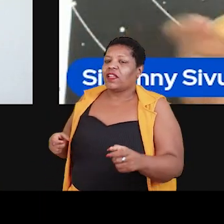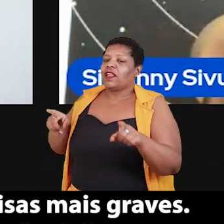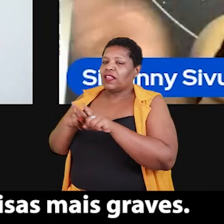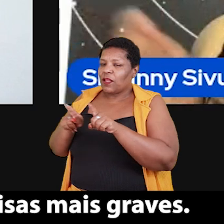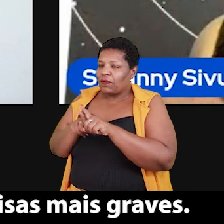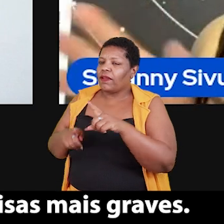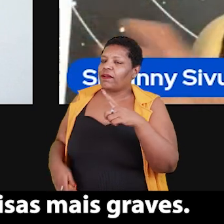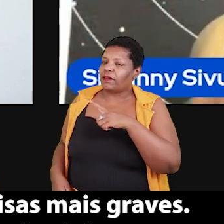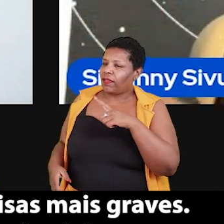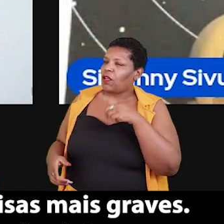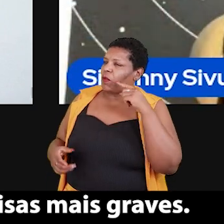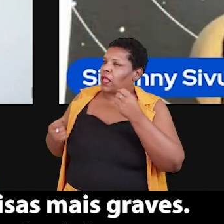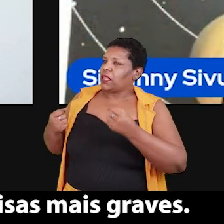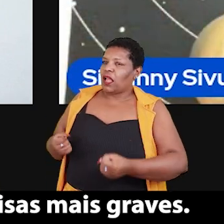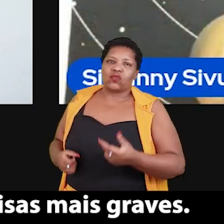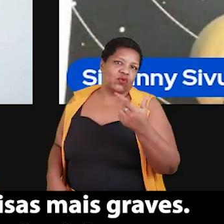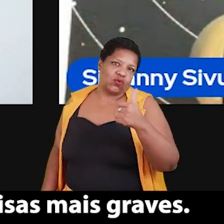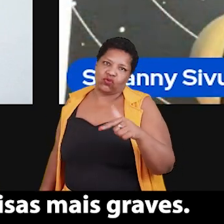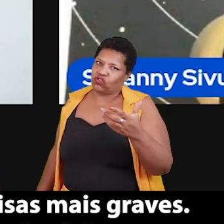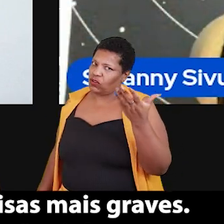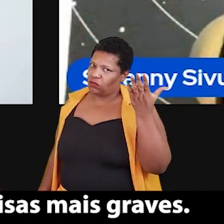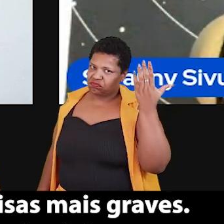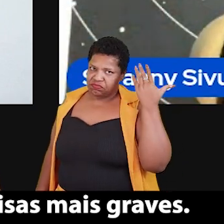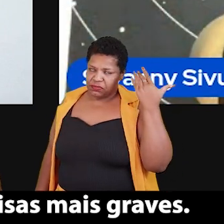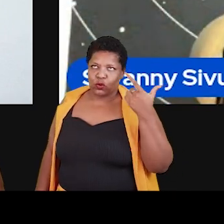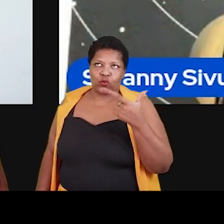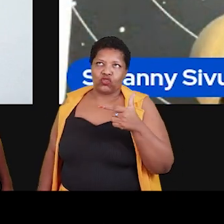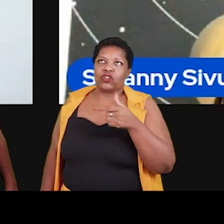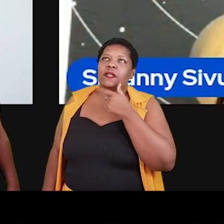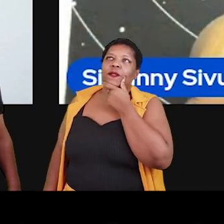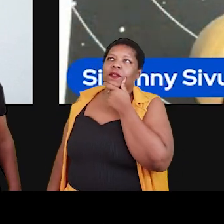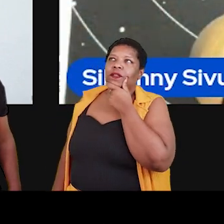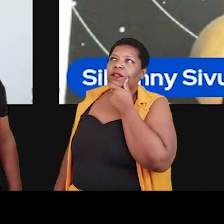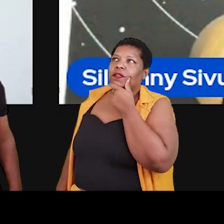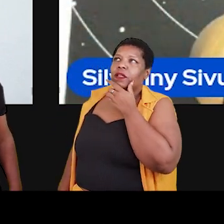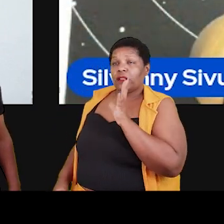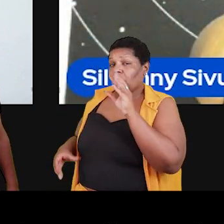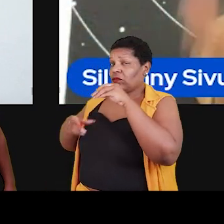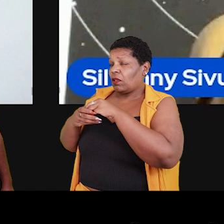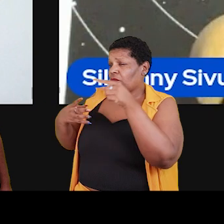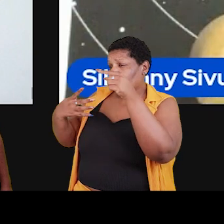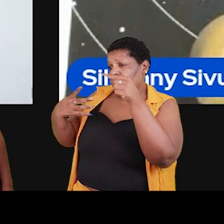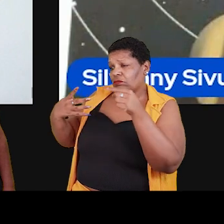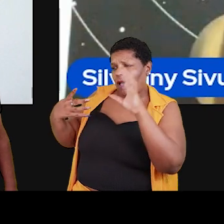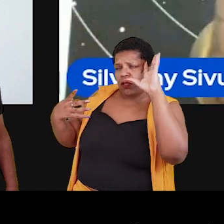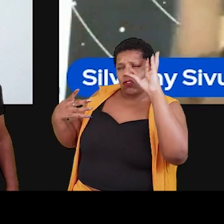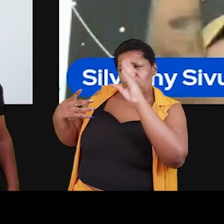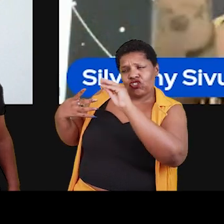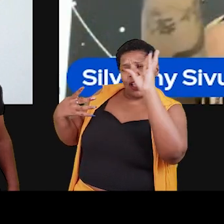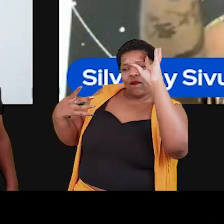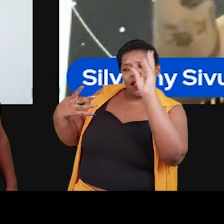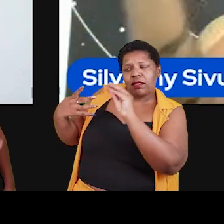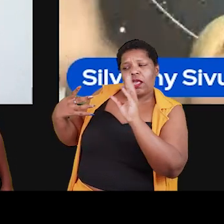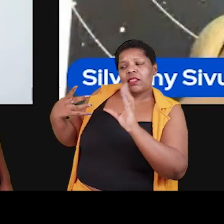ter ali umas coisas mais graves, coisa que também não tinha na tour passada. Então é mais dentro disso, sabe, assim, entendendo